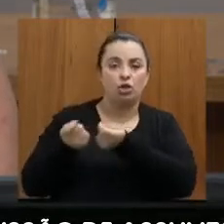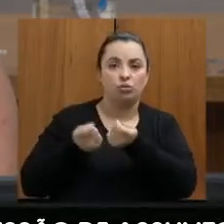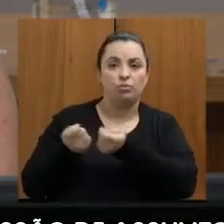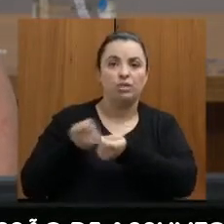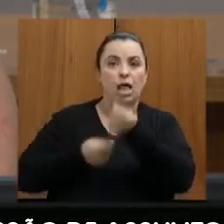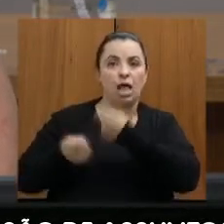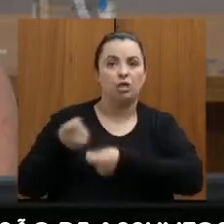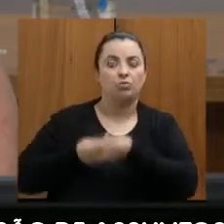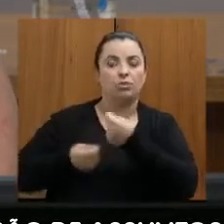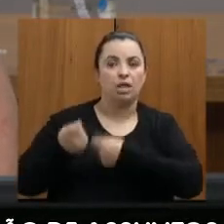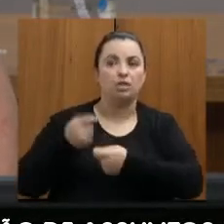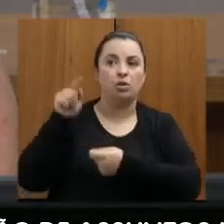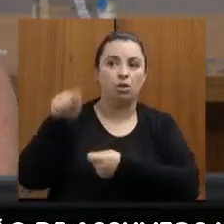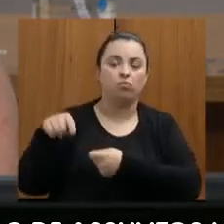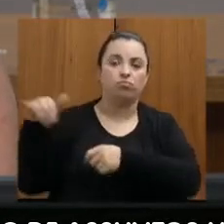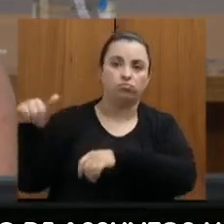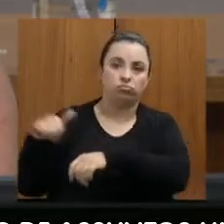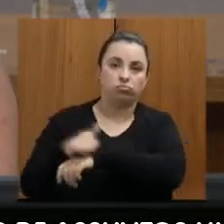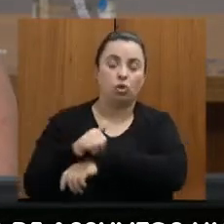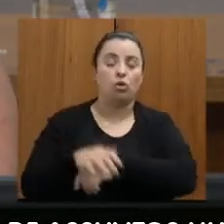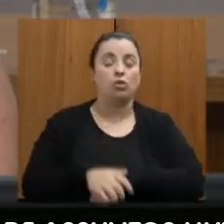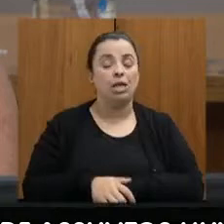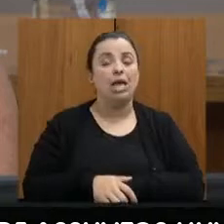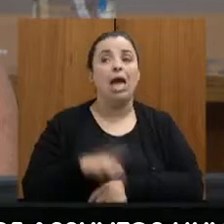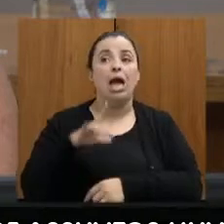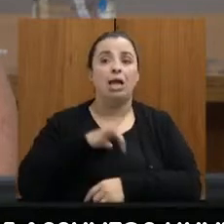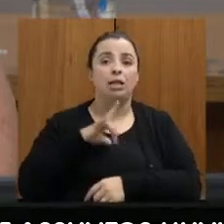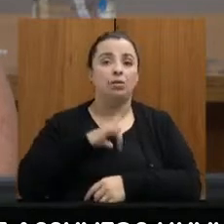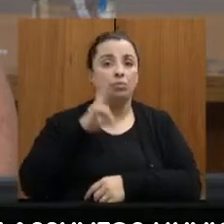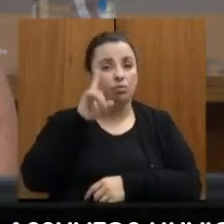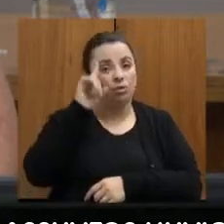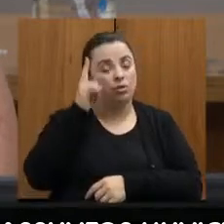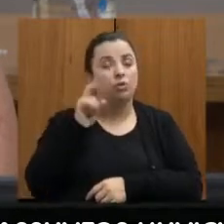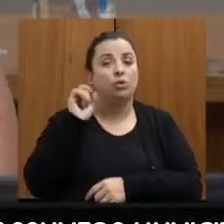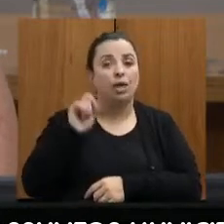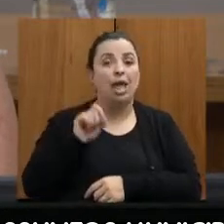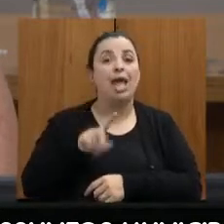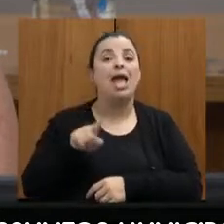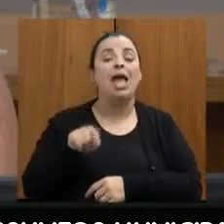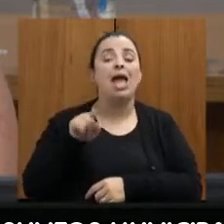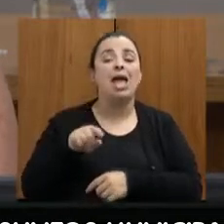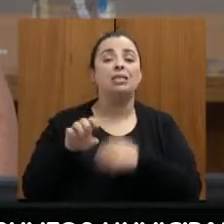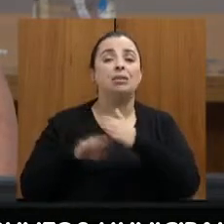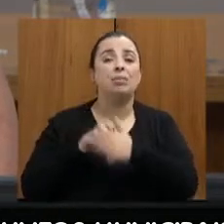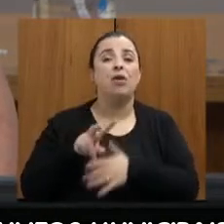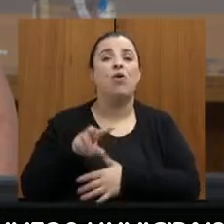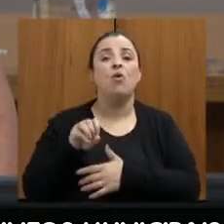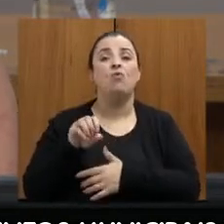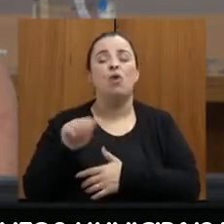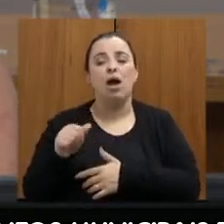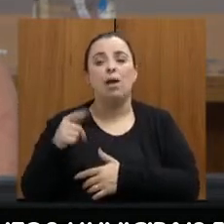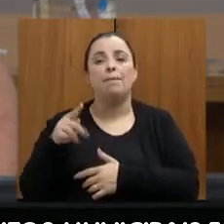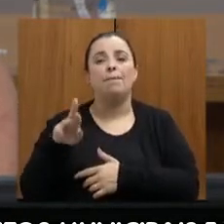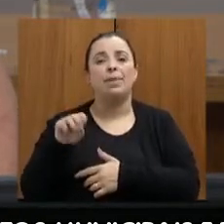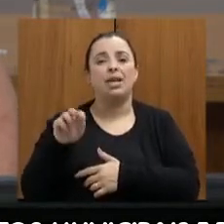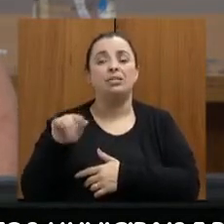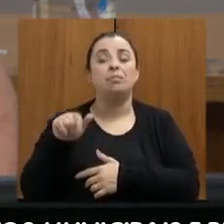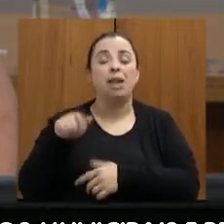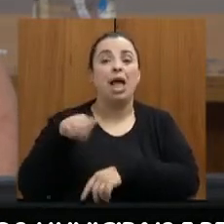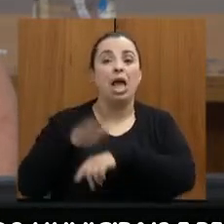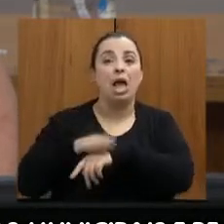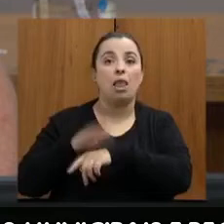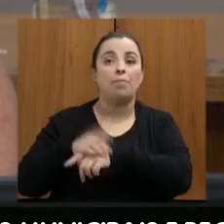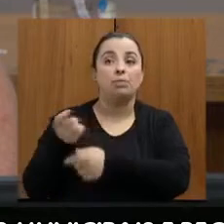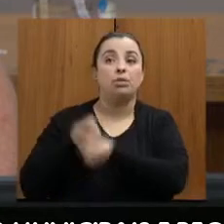de eventualmente a boa pra te fazer uma proposta para ela administrar o aeroporto